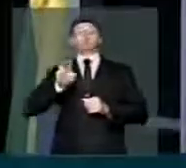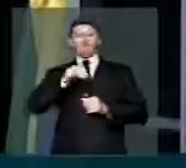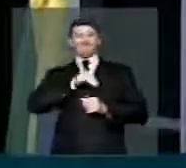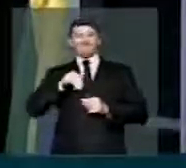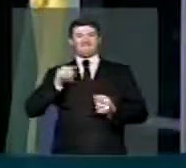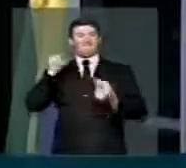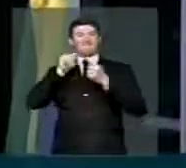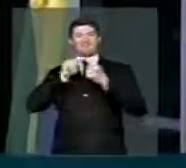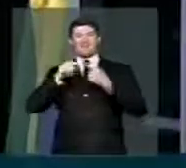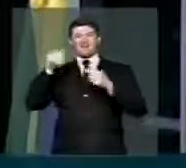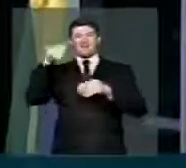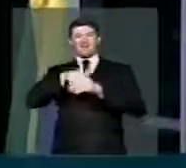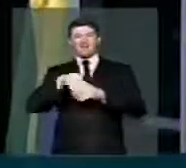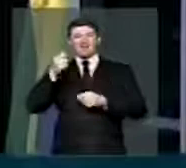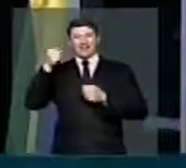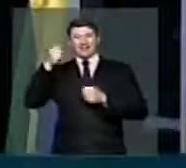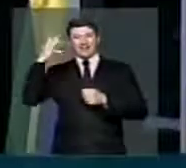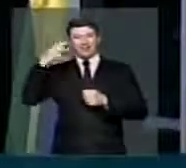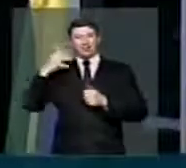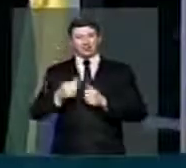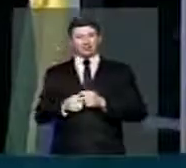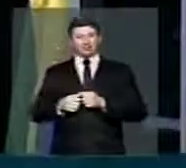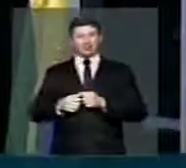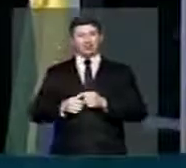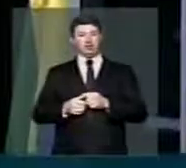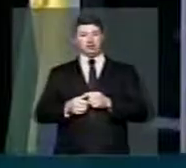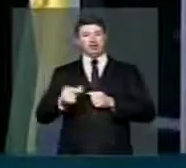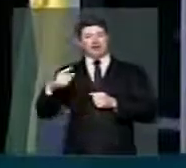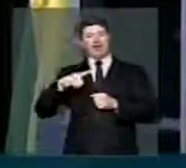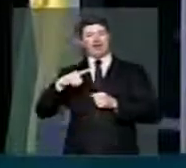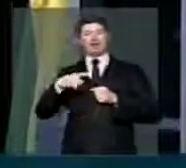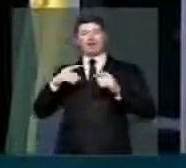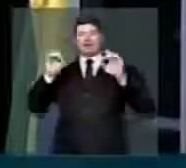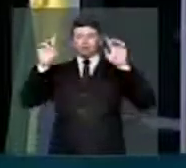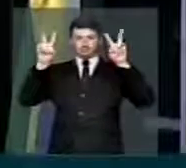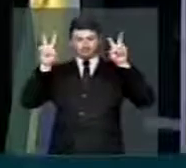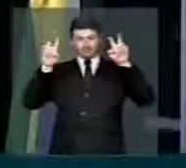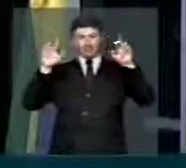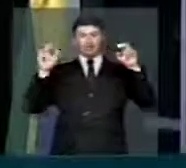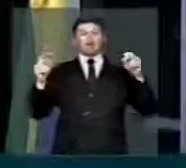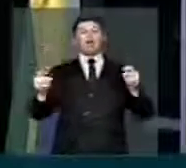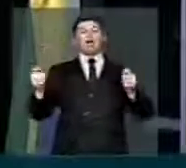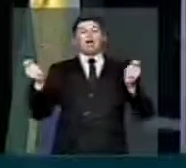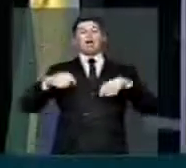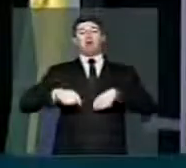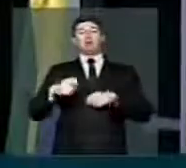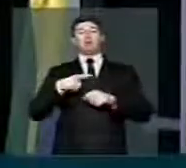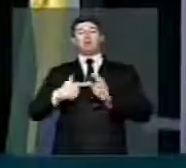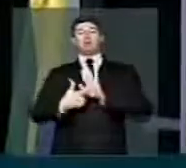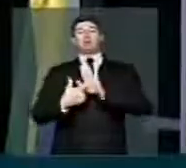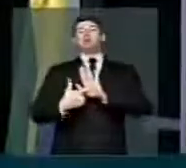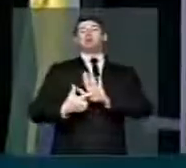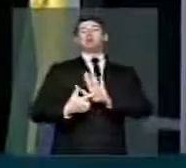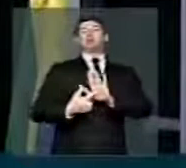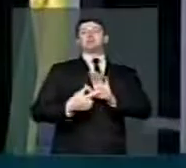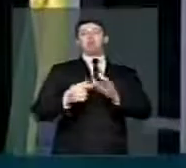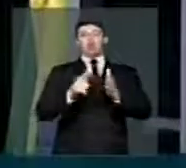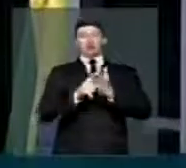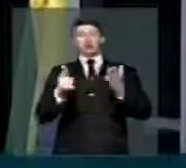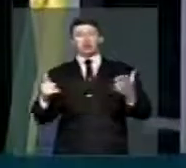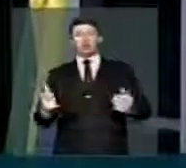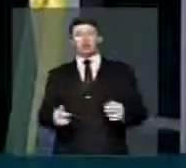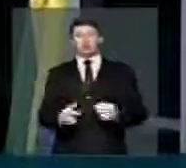fins especiais, consegue ter a competência de ser sempre manchete dos jornais envolvidos